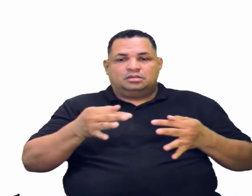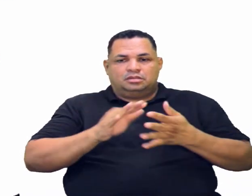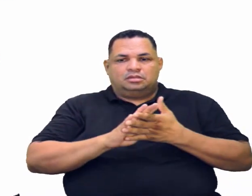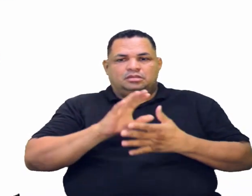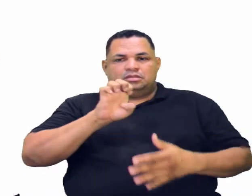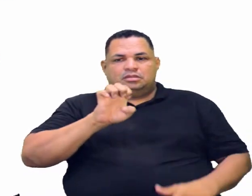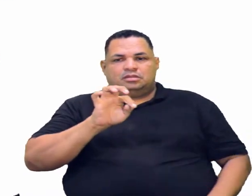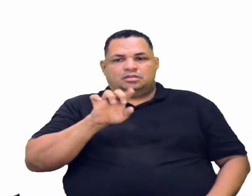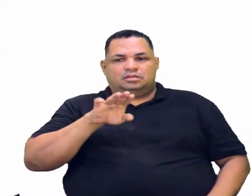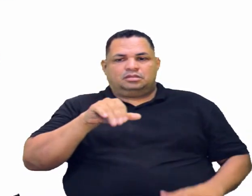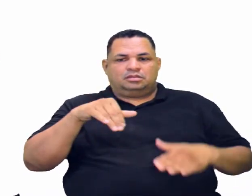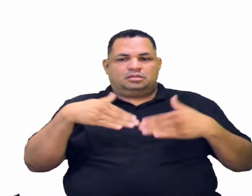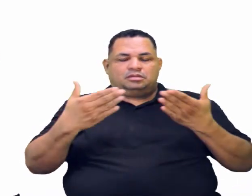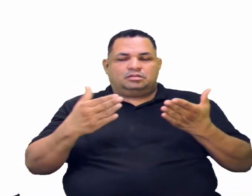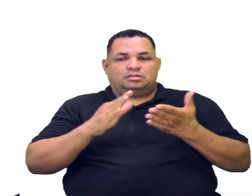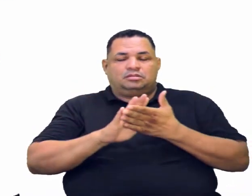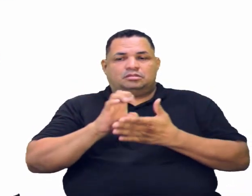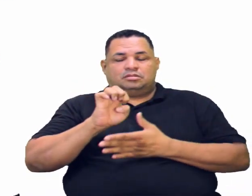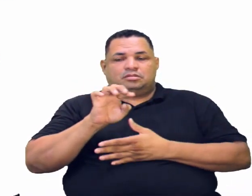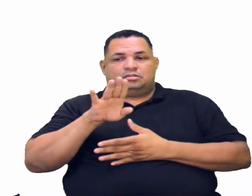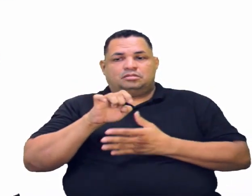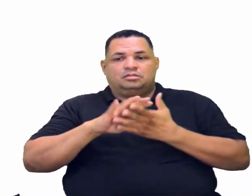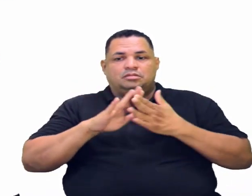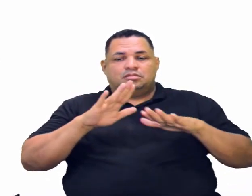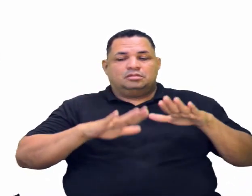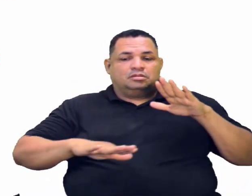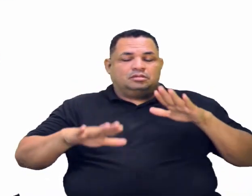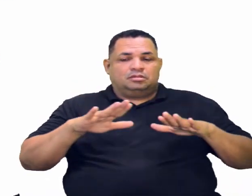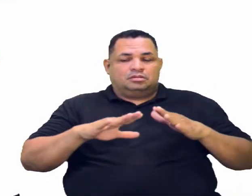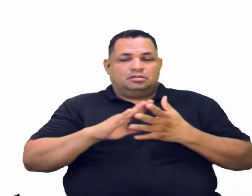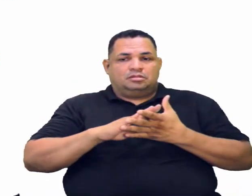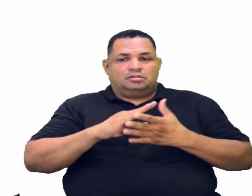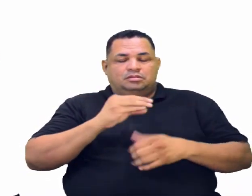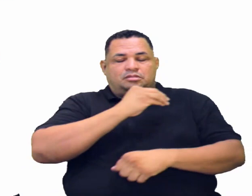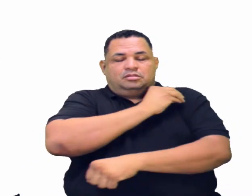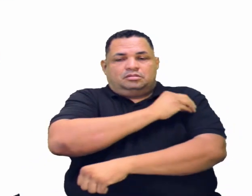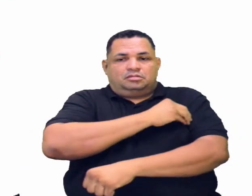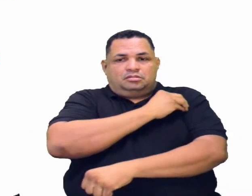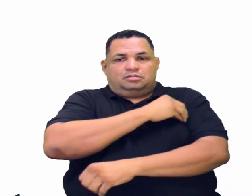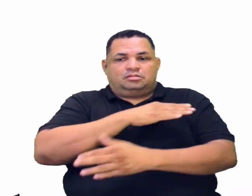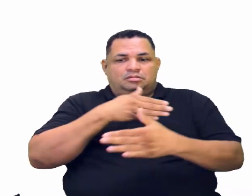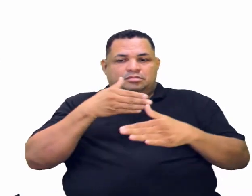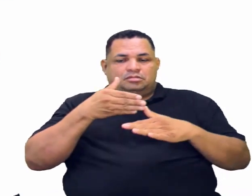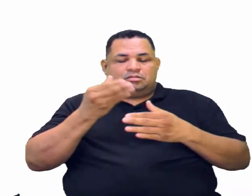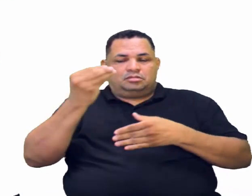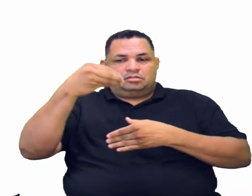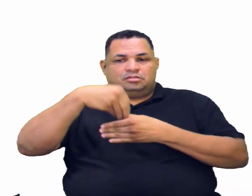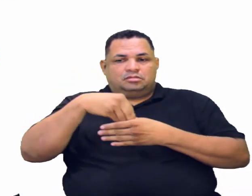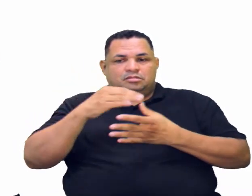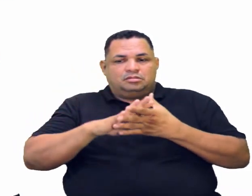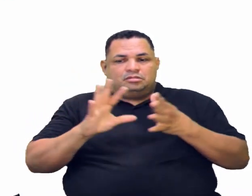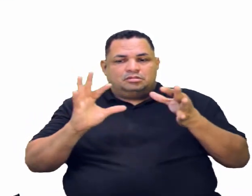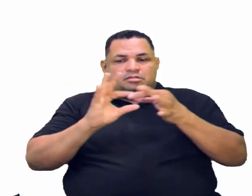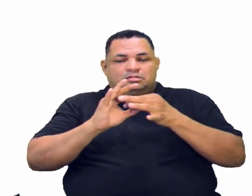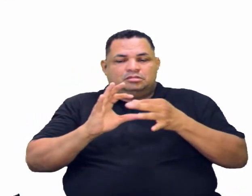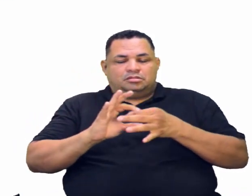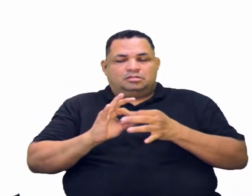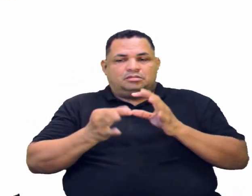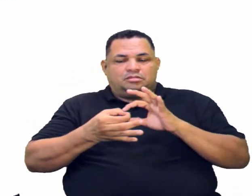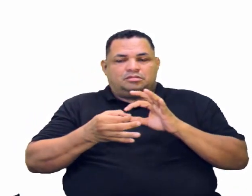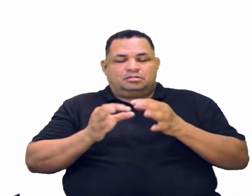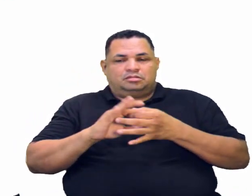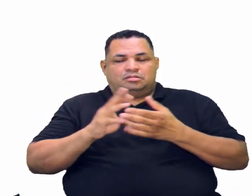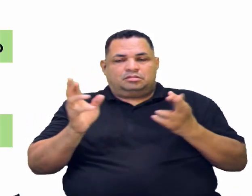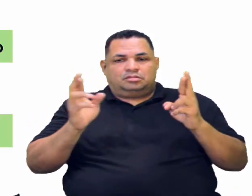um éter. Qual éter? Vai depender dos álcools que estão participando da nossa